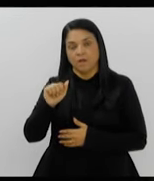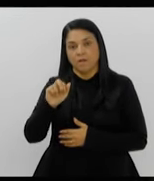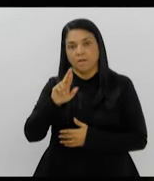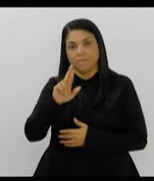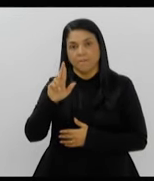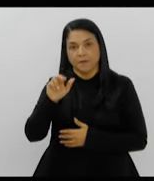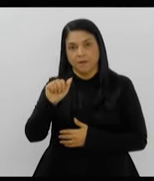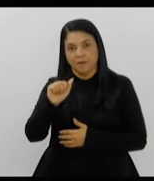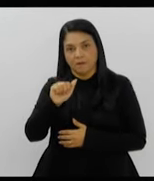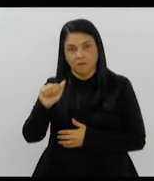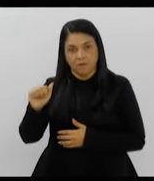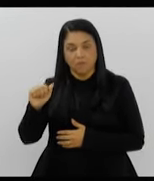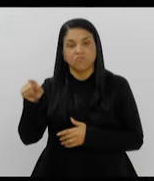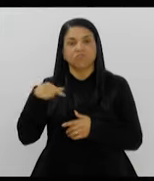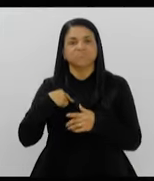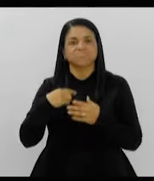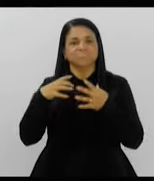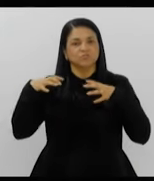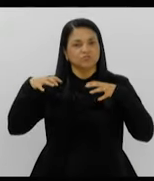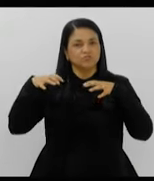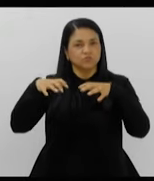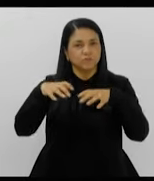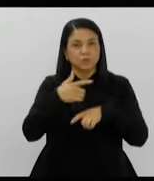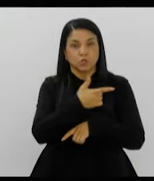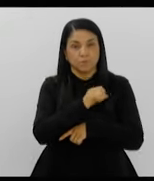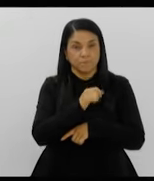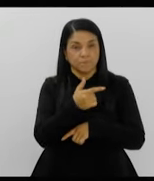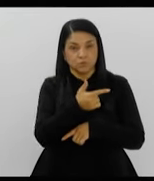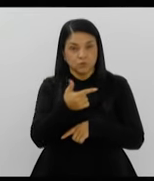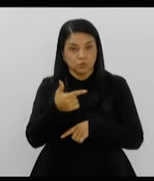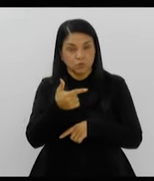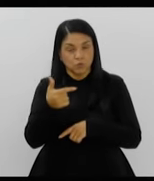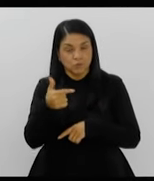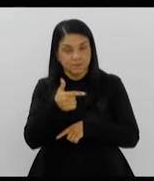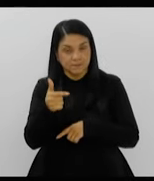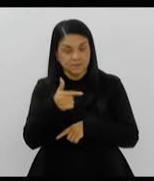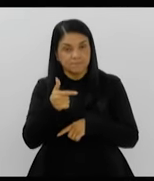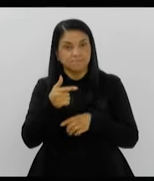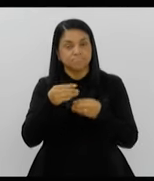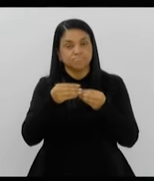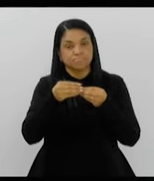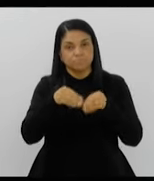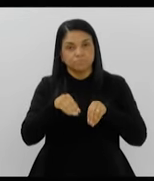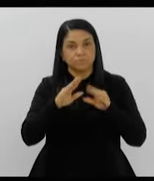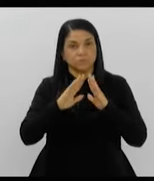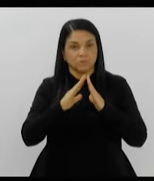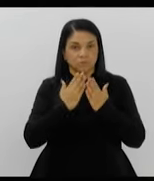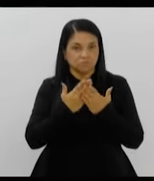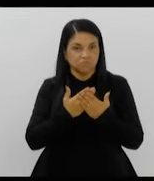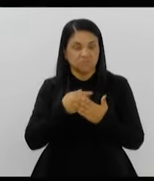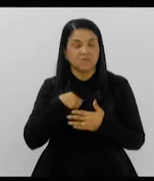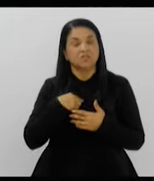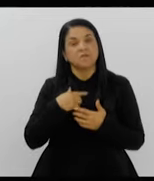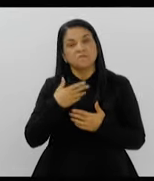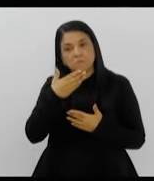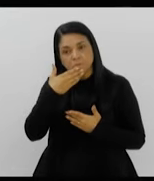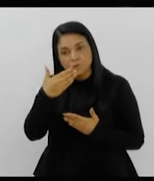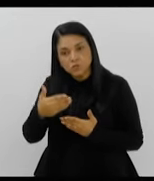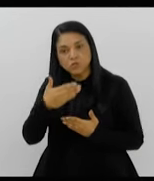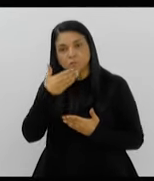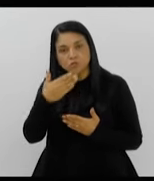de 2022, e a gente vem falando dessa necessidade desde então, e nada acontece.